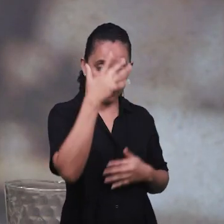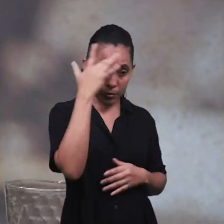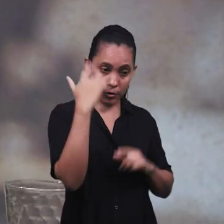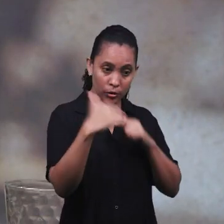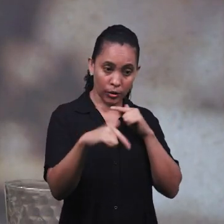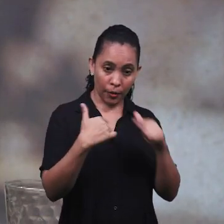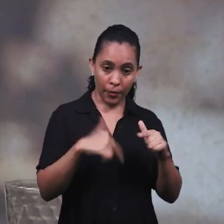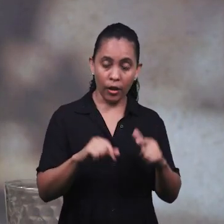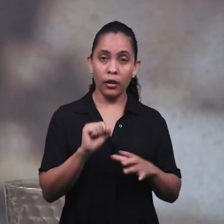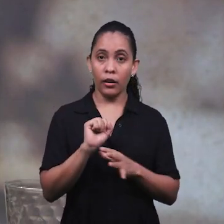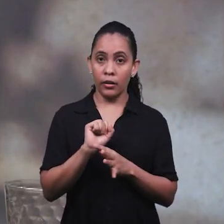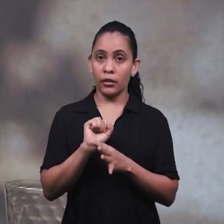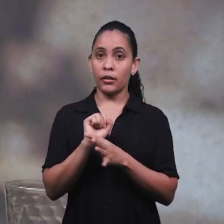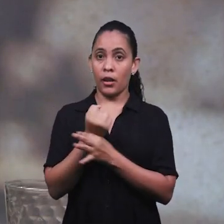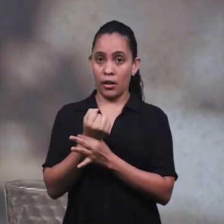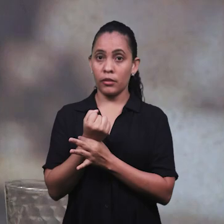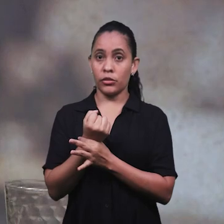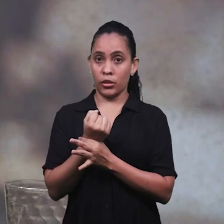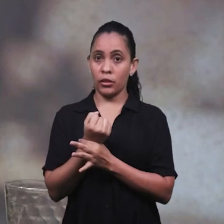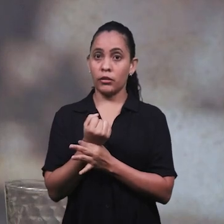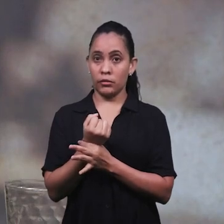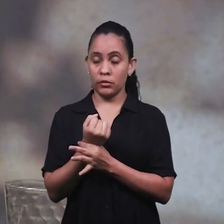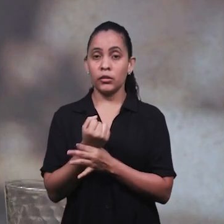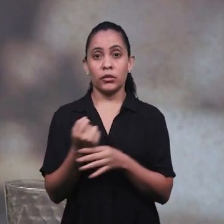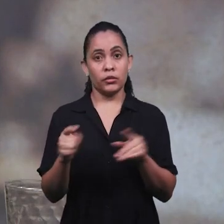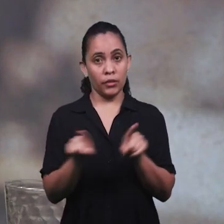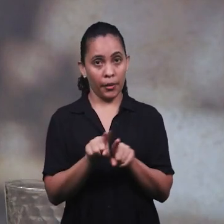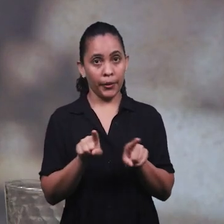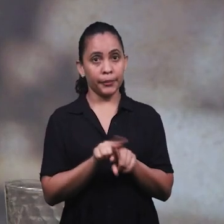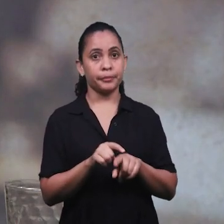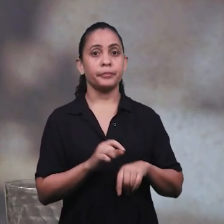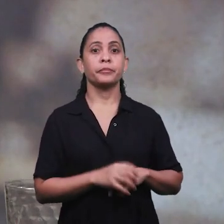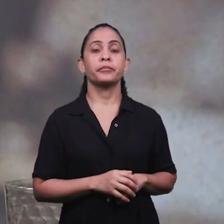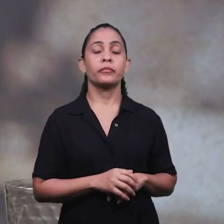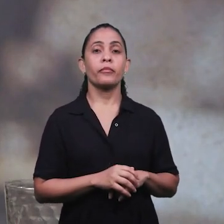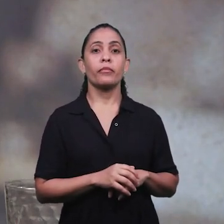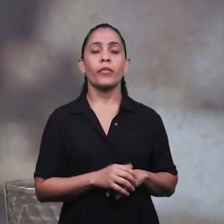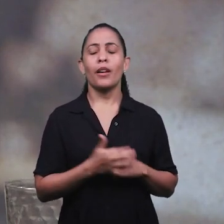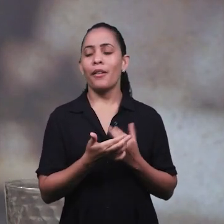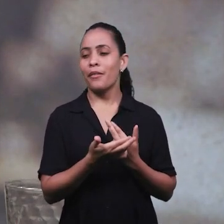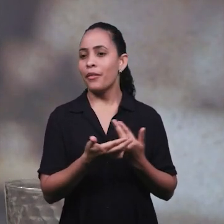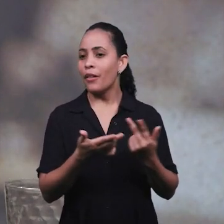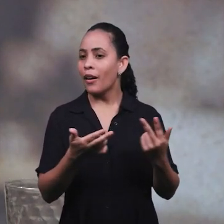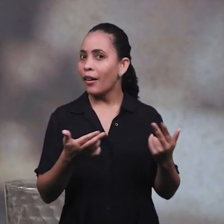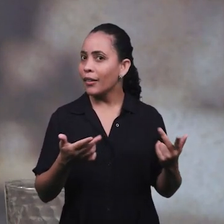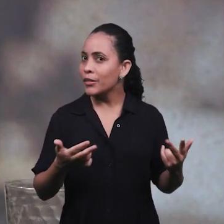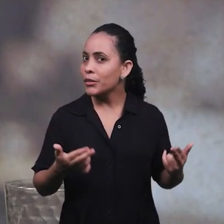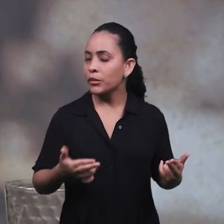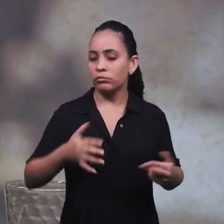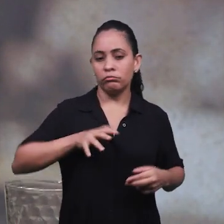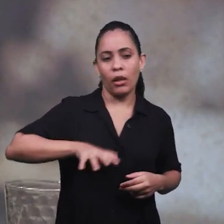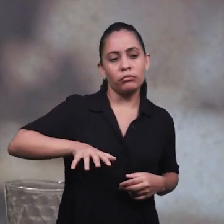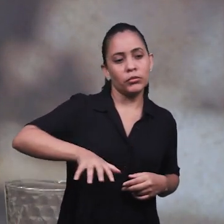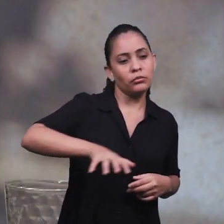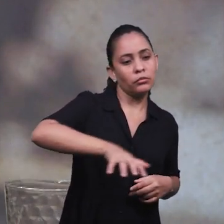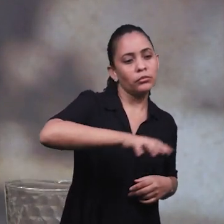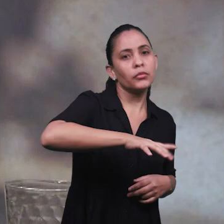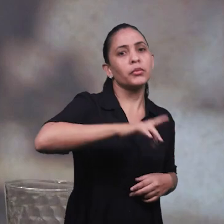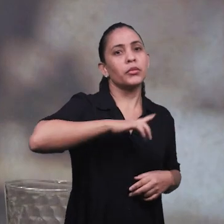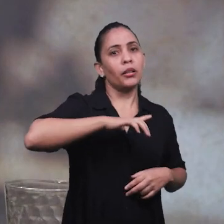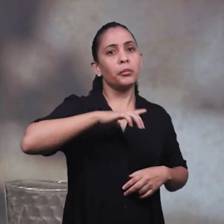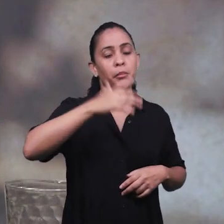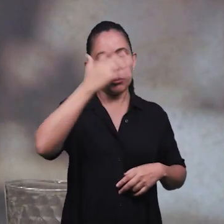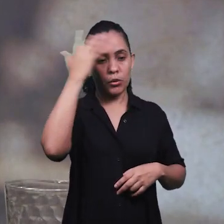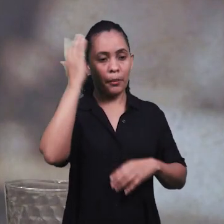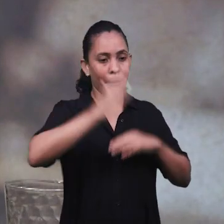para garantir todo o controle financeiro do condomínio. Então, o condomínio possui diversas áreas que demandam